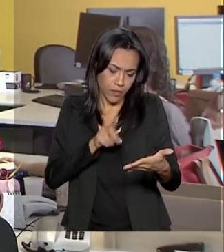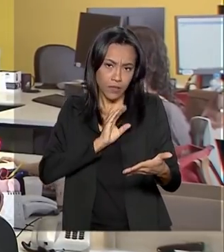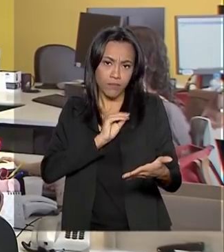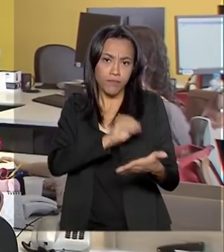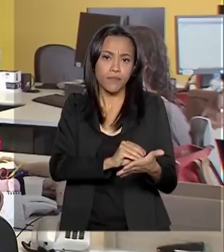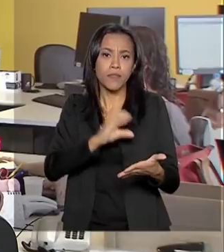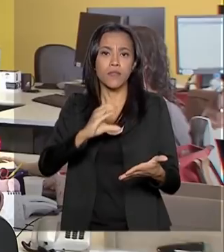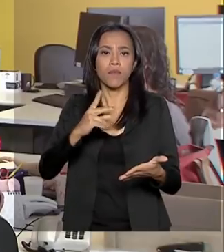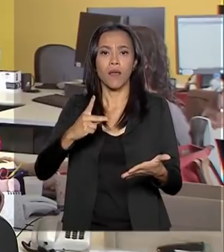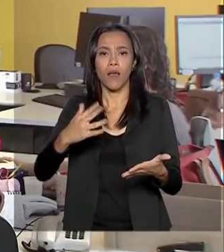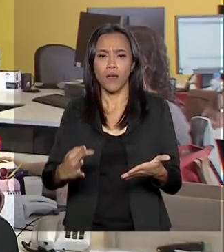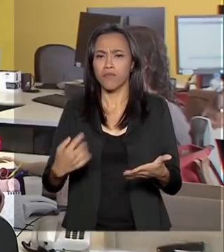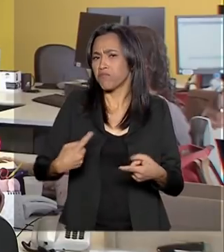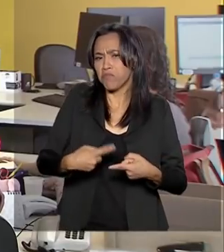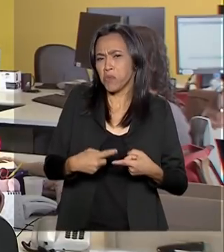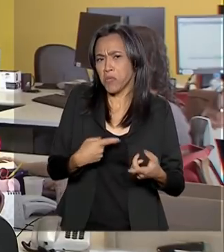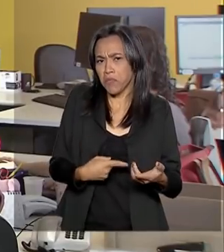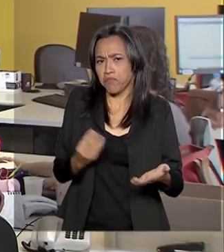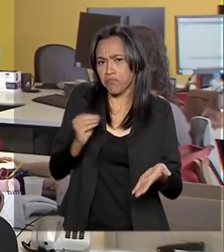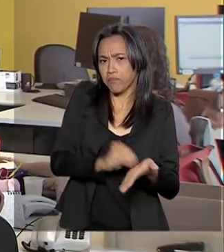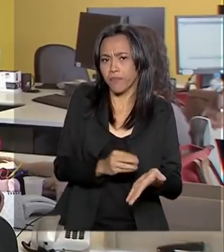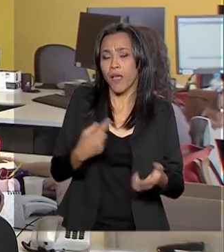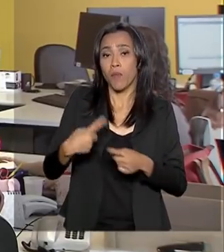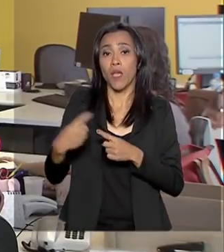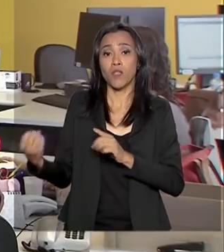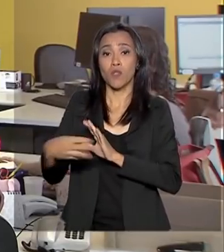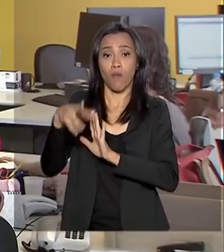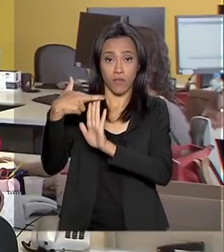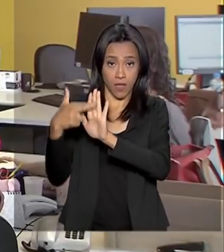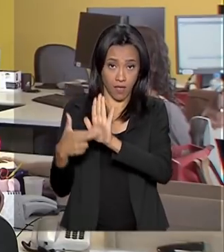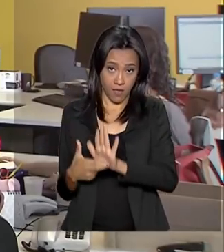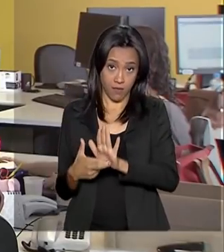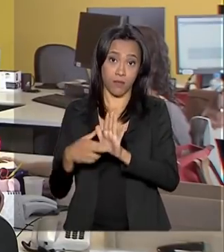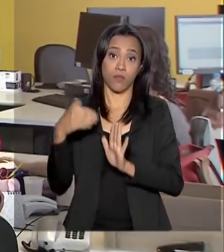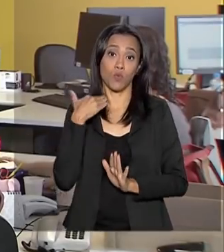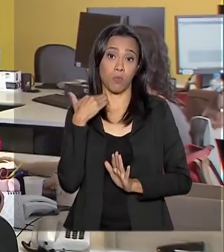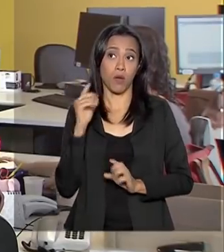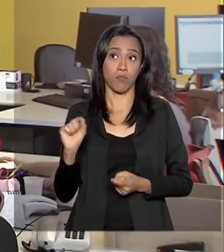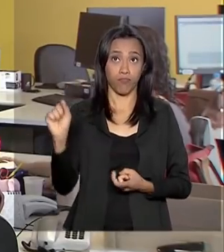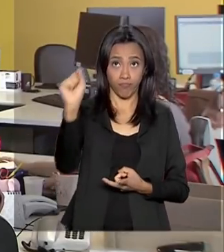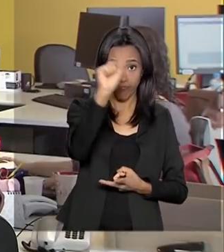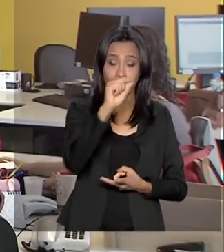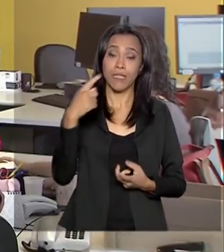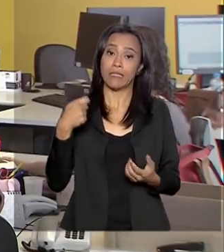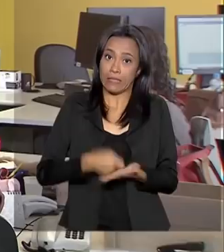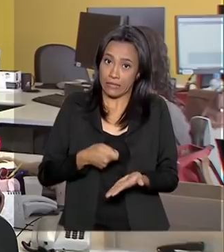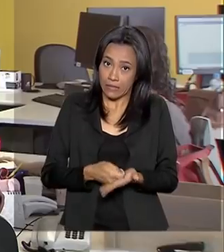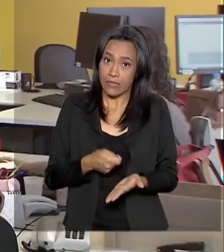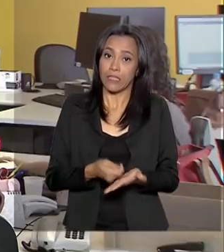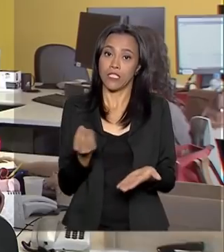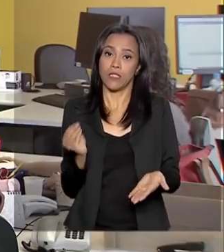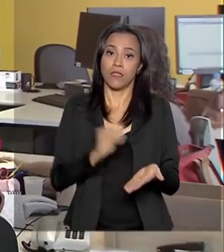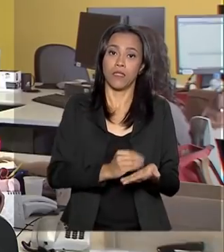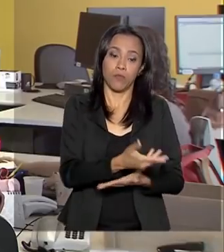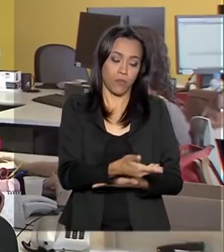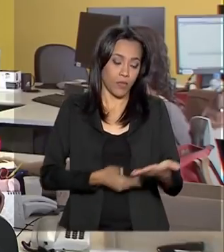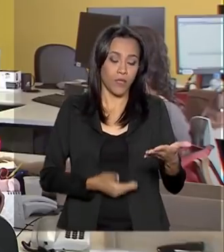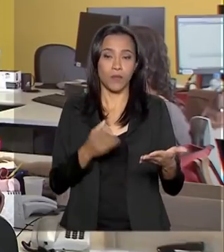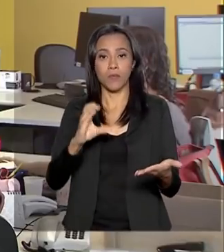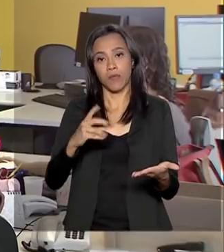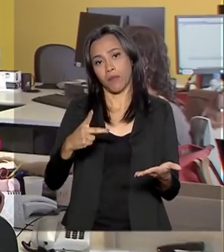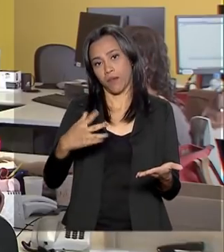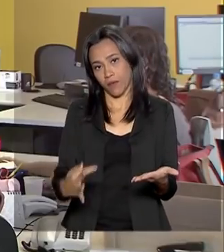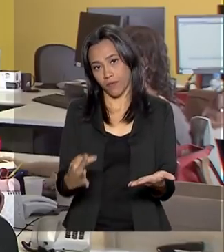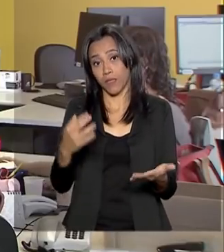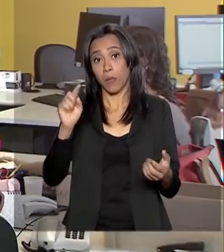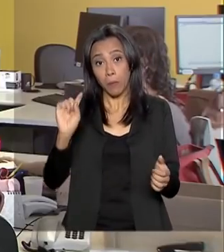CPF. Isso porque as novas regras da Federação Brasileira de Bancos exigem que boletos de cobrança sejam registrados. Esse é o